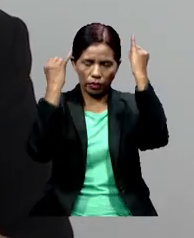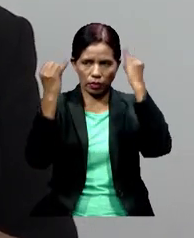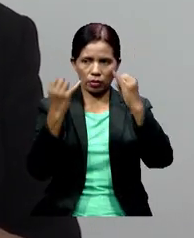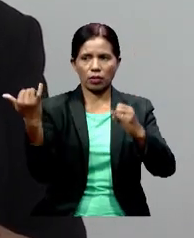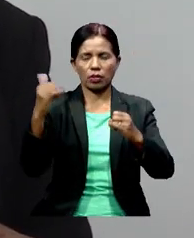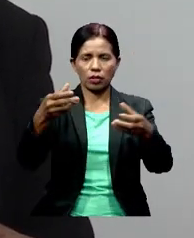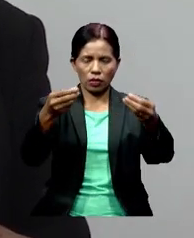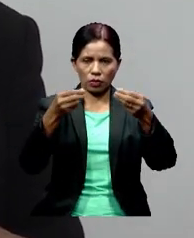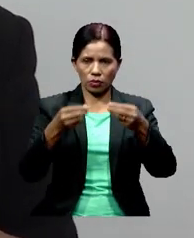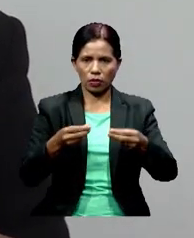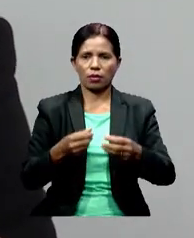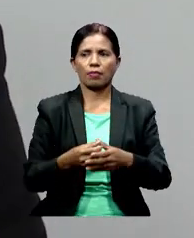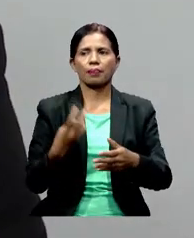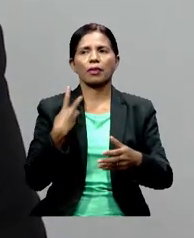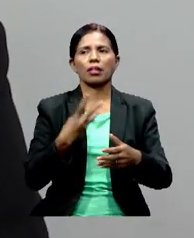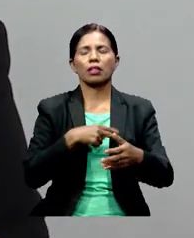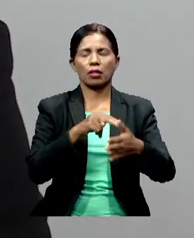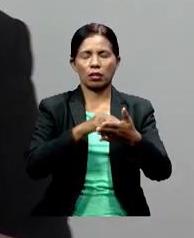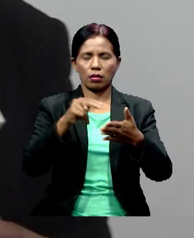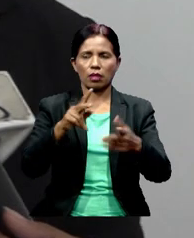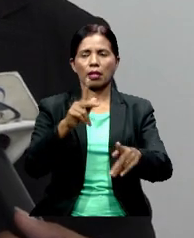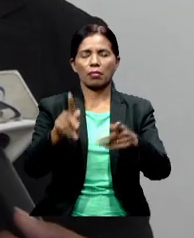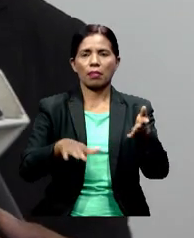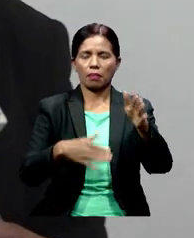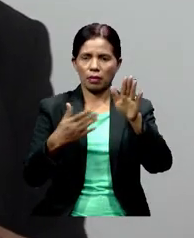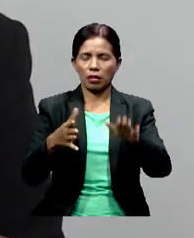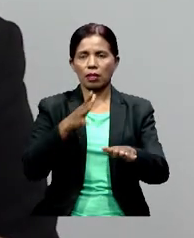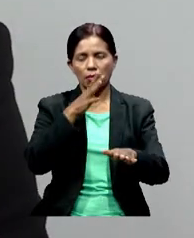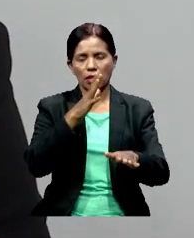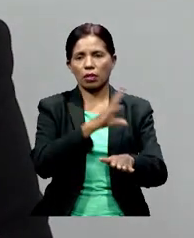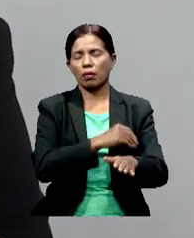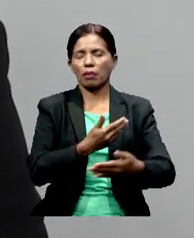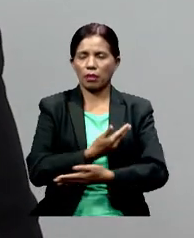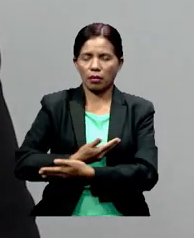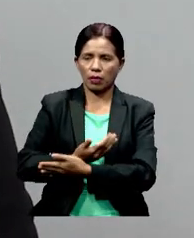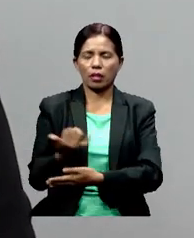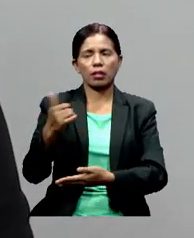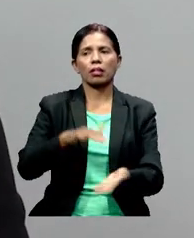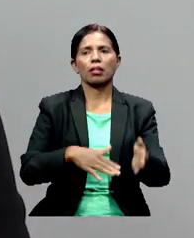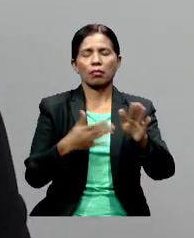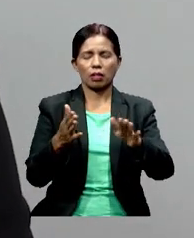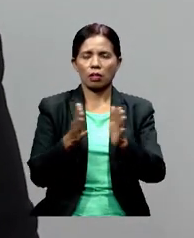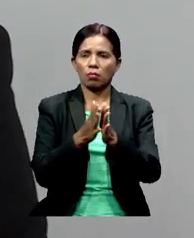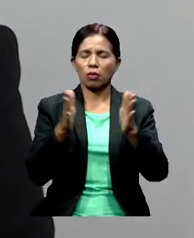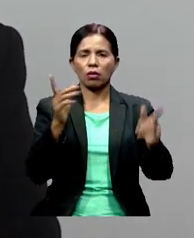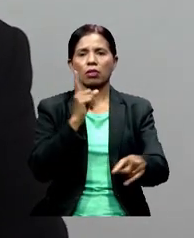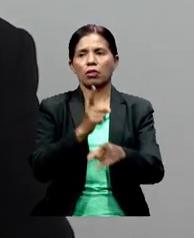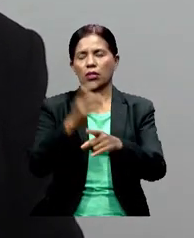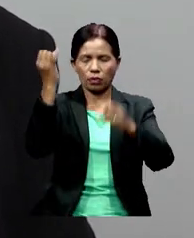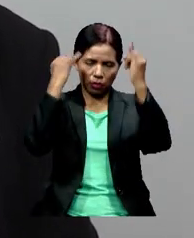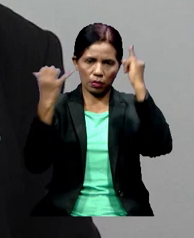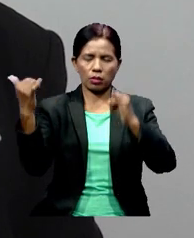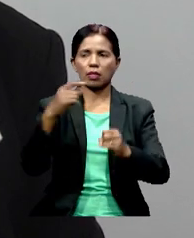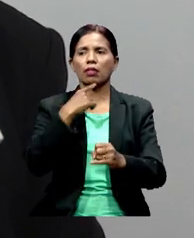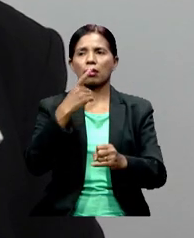conhecida foca e tem o número mortalidade ba ina rolabari se ira ina ne cabular ne botebes informação não é bem se até